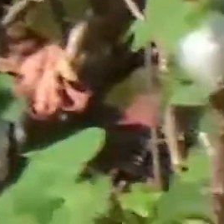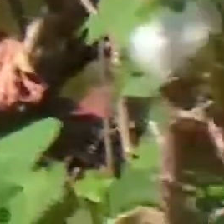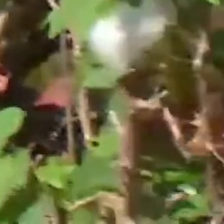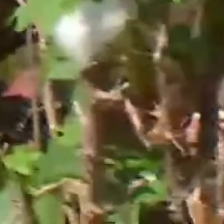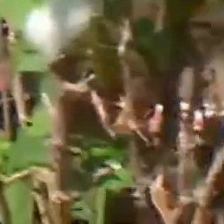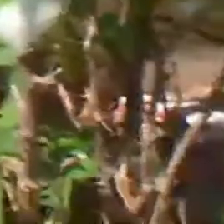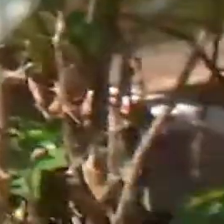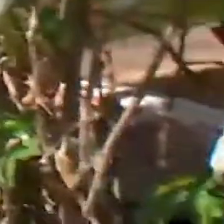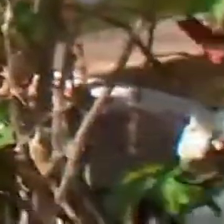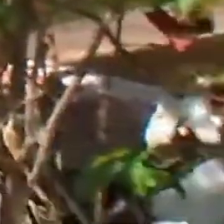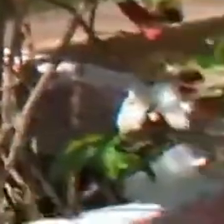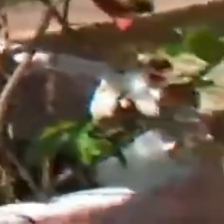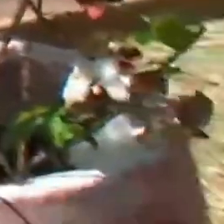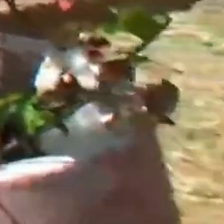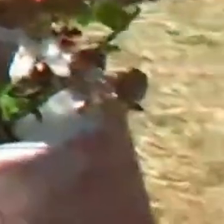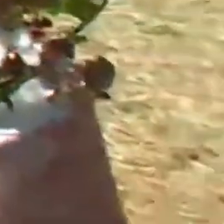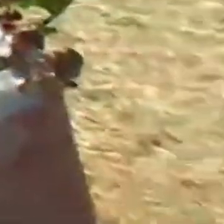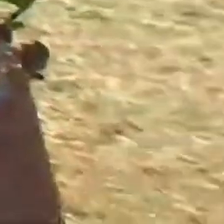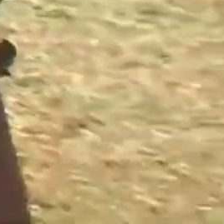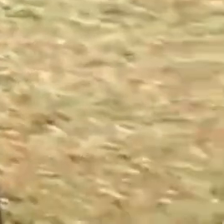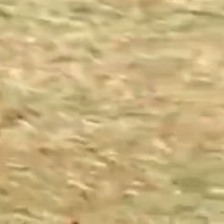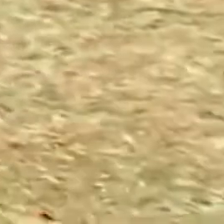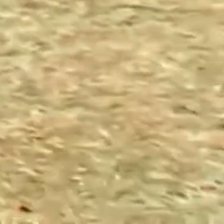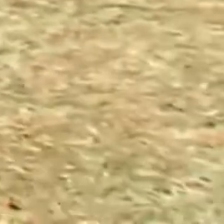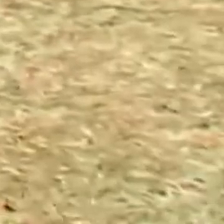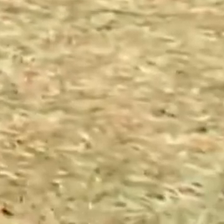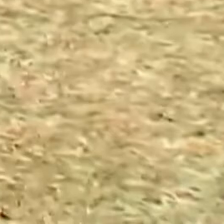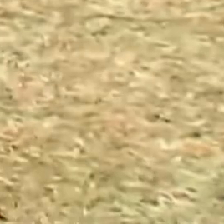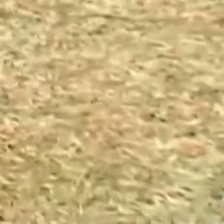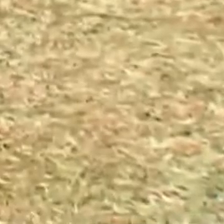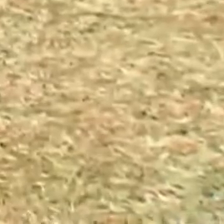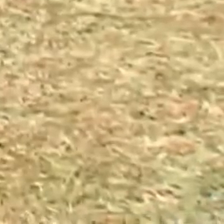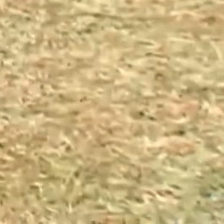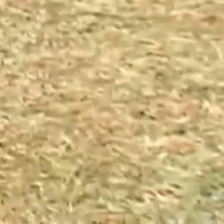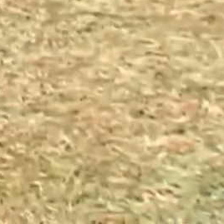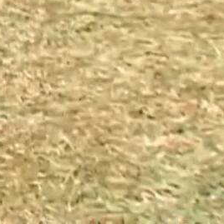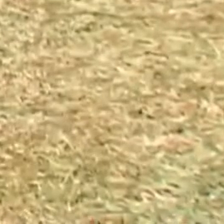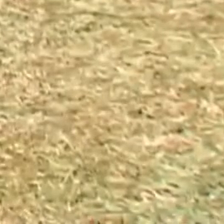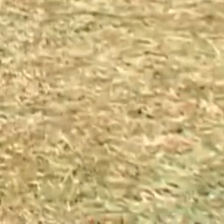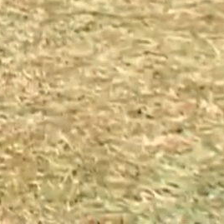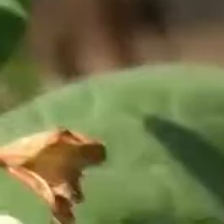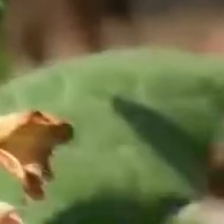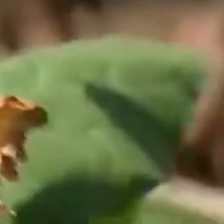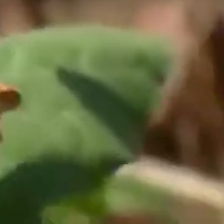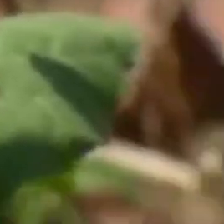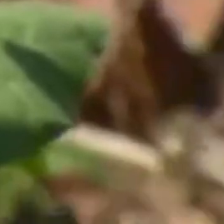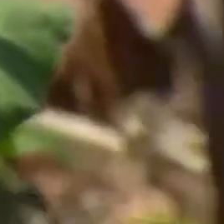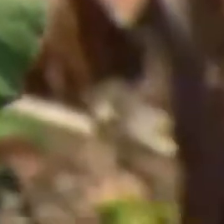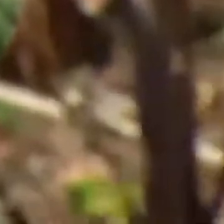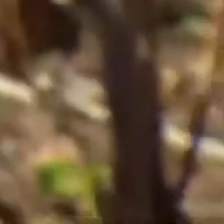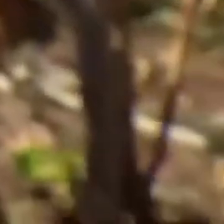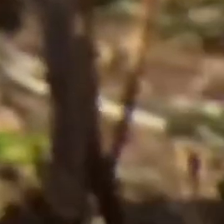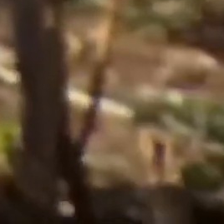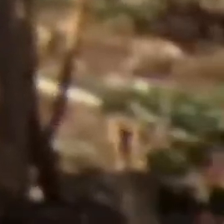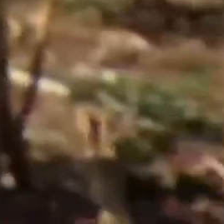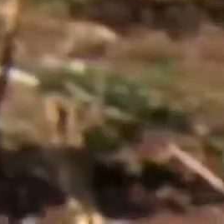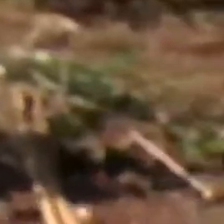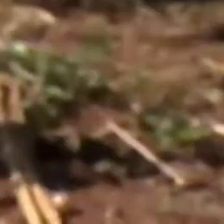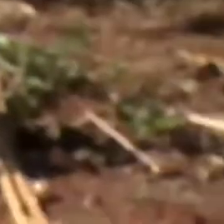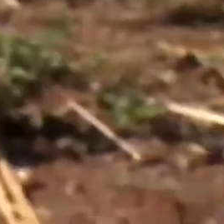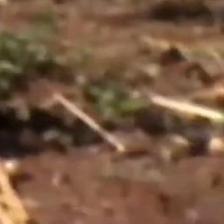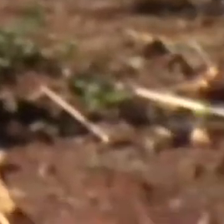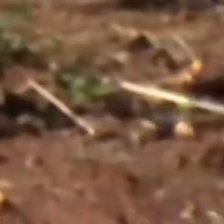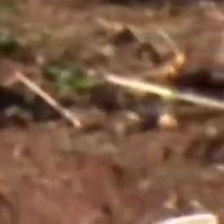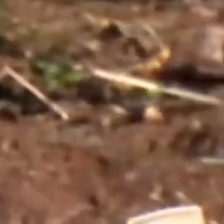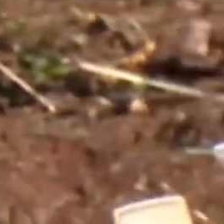África, Ásia e América. Mas muitas aqui nunca ninguém viu ao vivo e a cores, como o tabaco, por